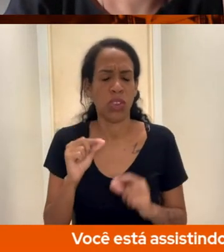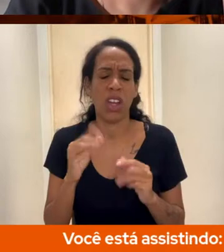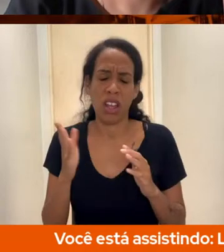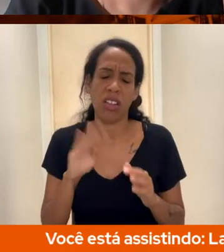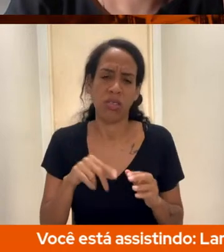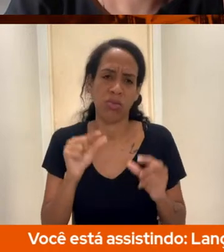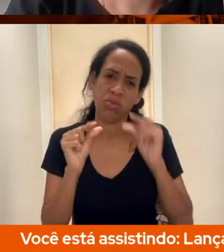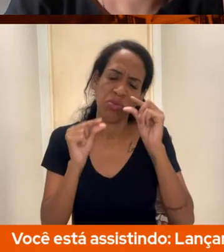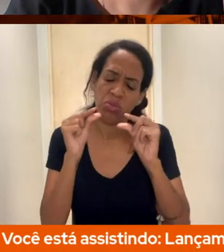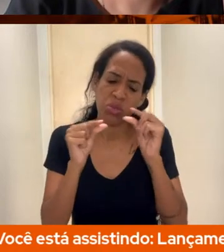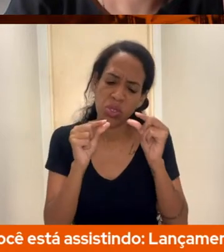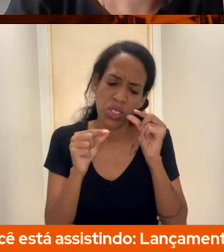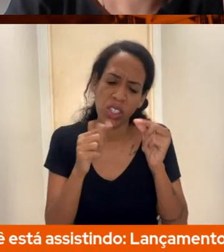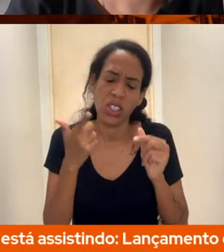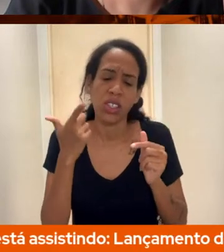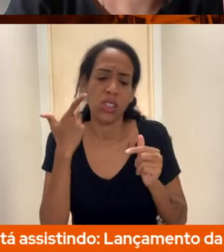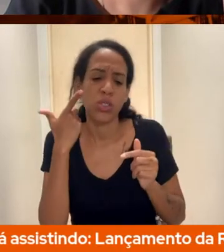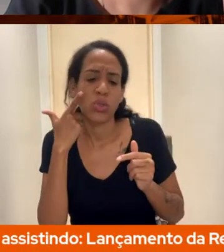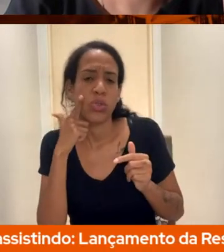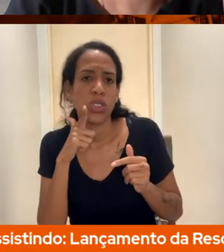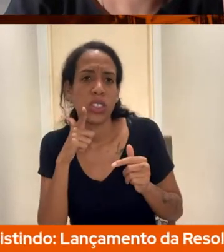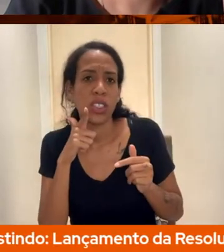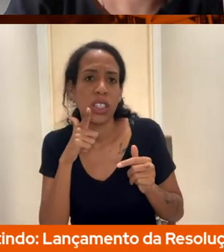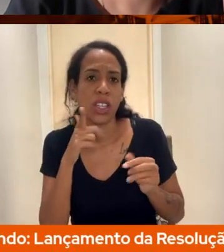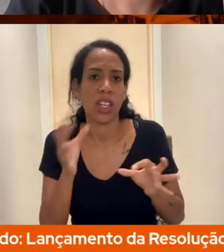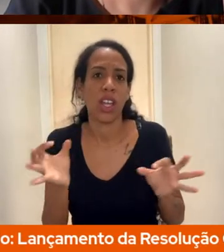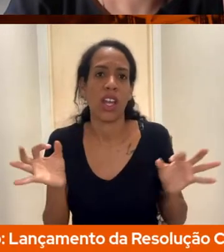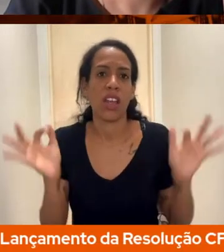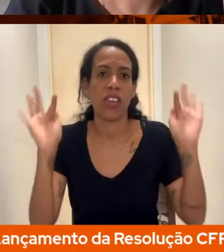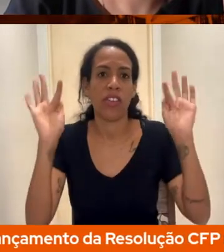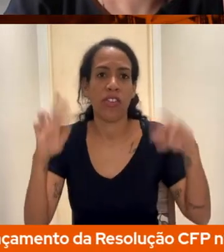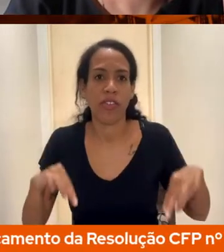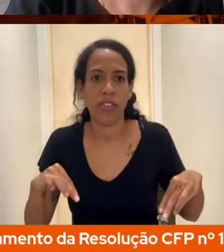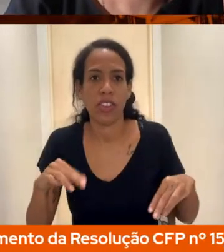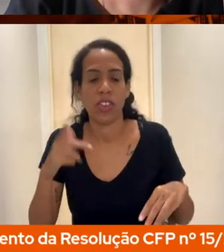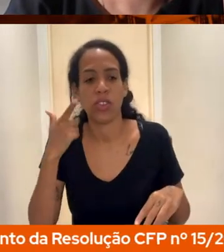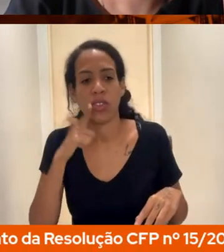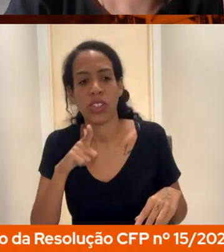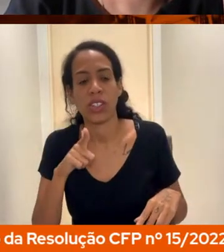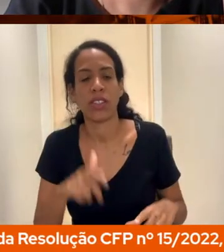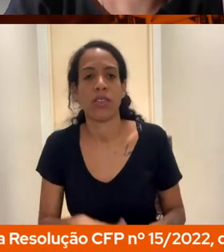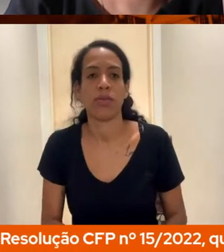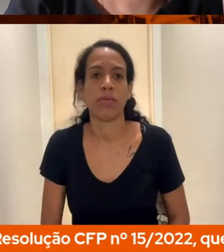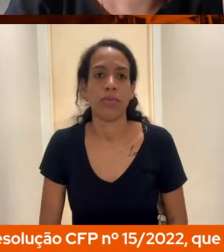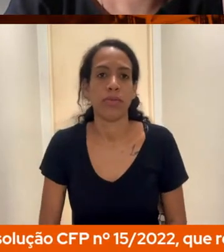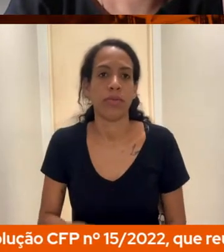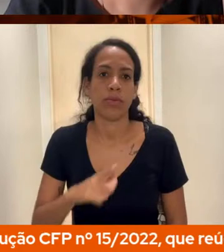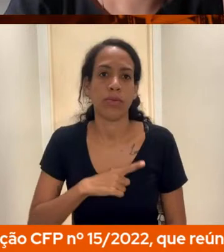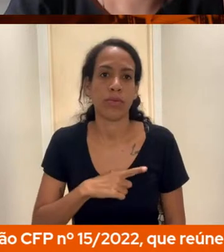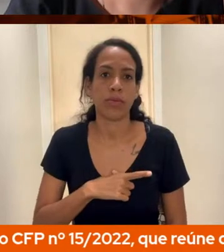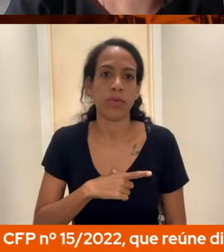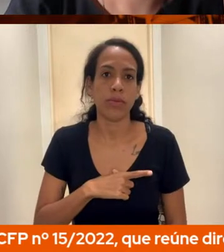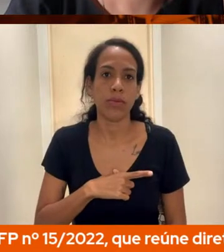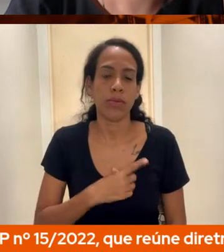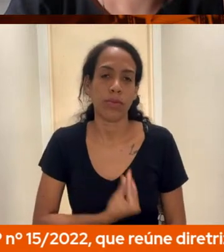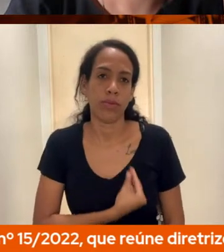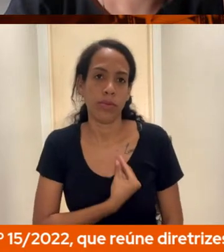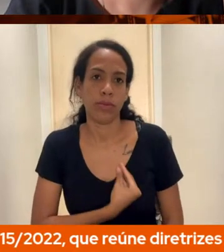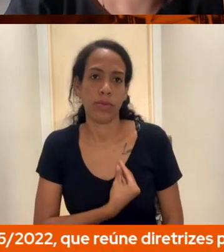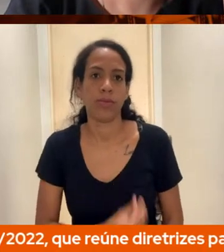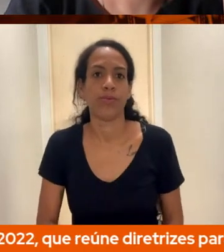eu tentaria encerrar o momento de hoje, mas as considerações seguem aí em outros momentos.